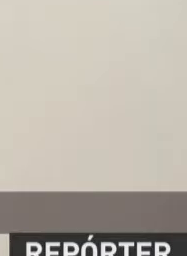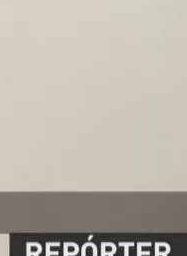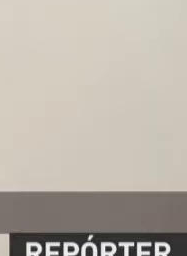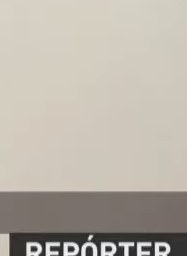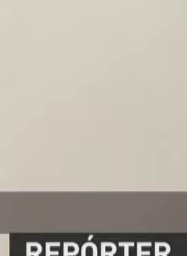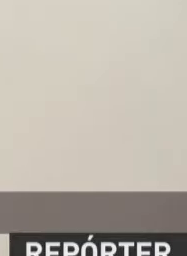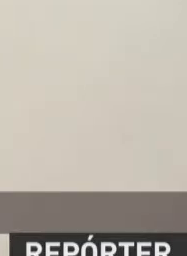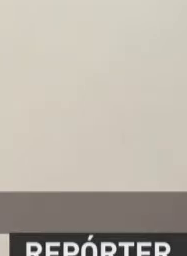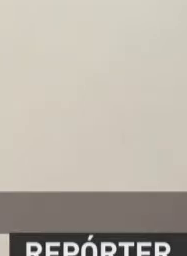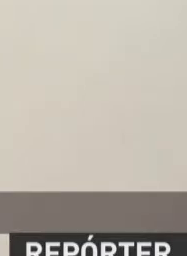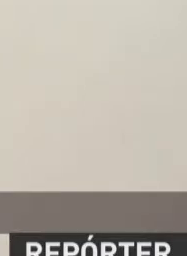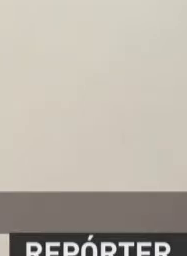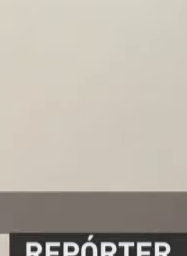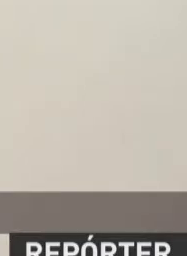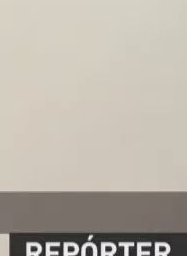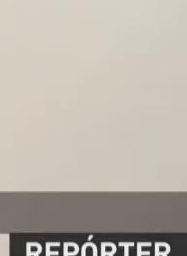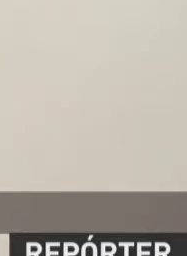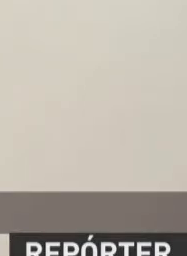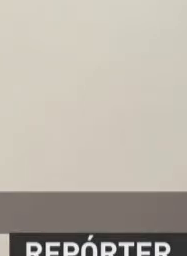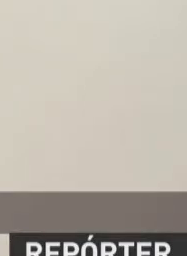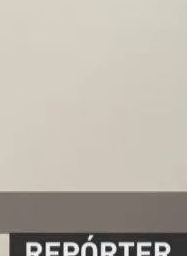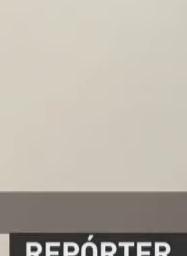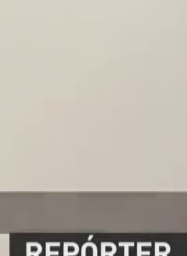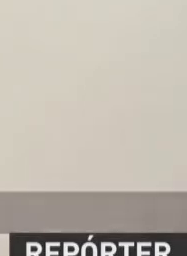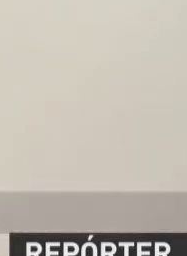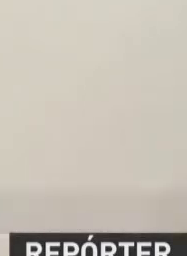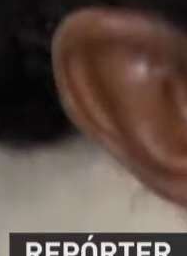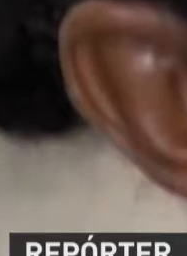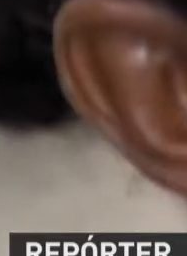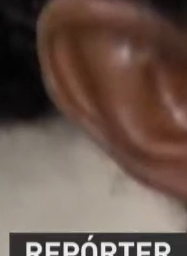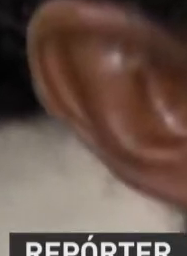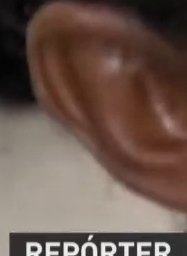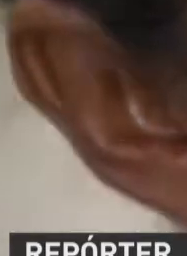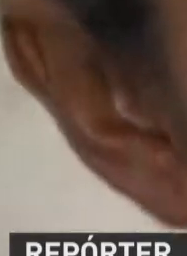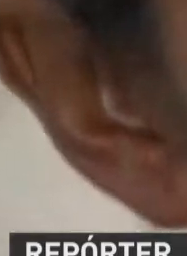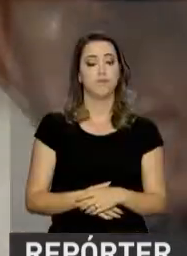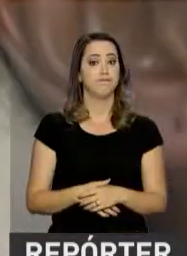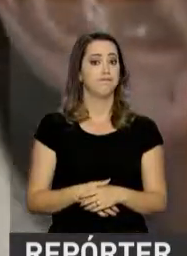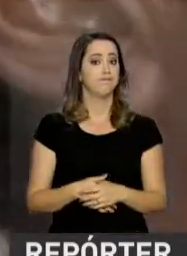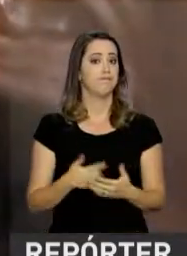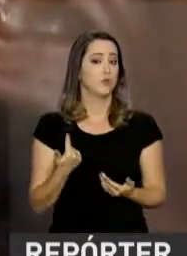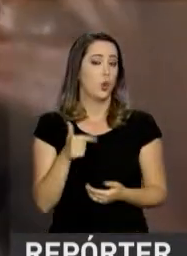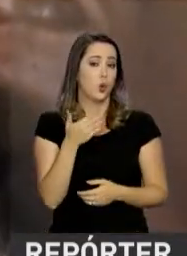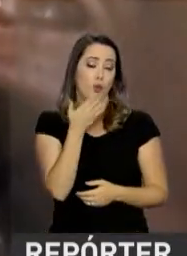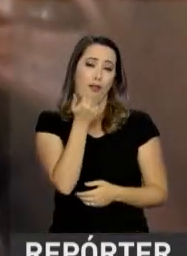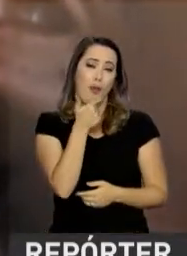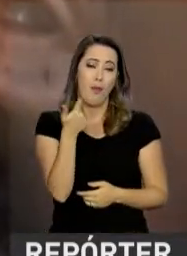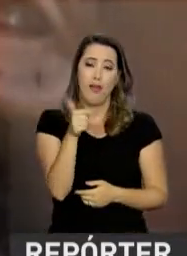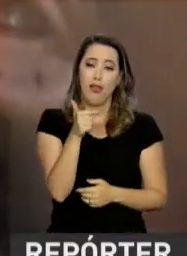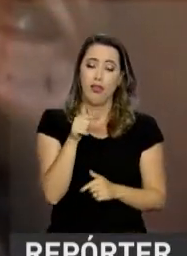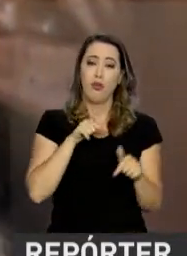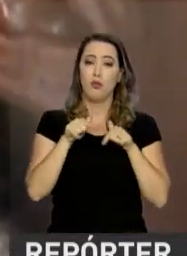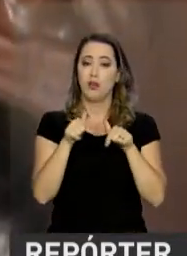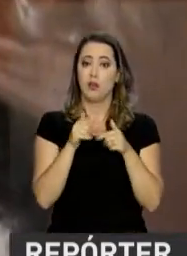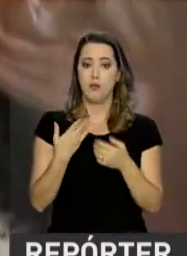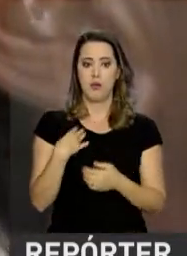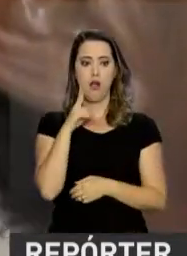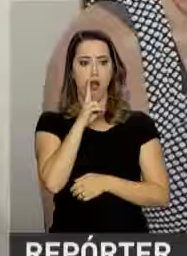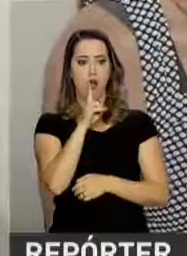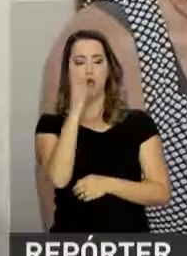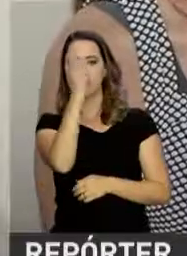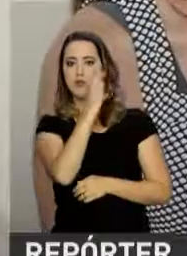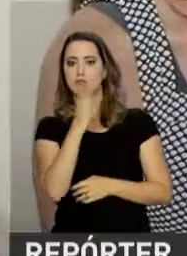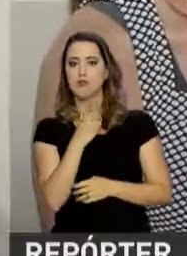la educación, la alimentación, la salud. Sem comida, sem emprego, Rosa viu no Brasil a